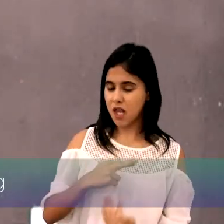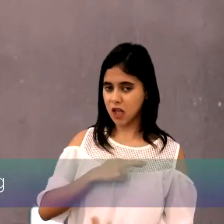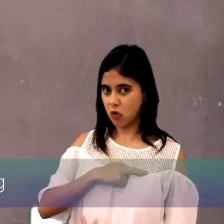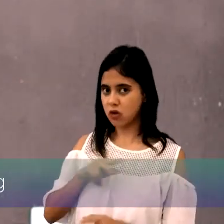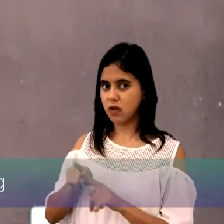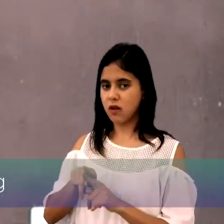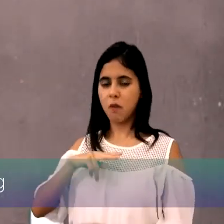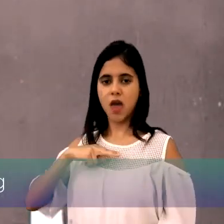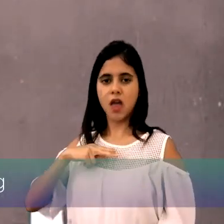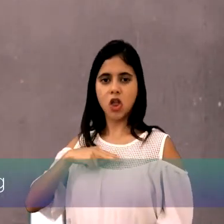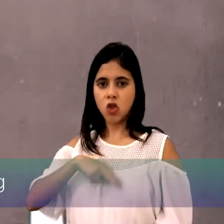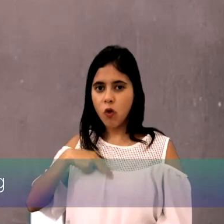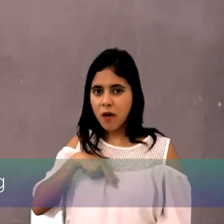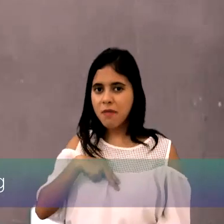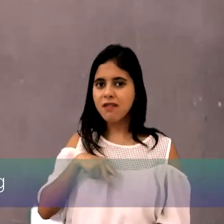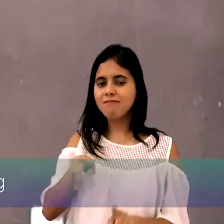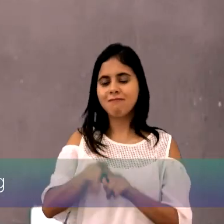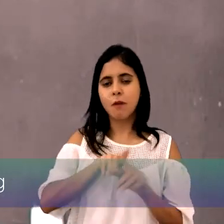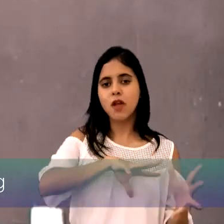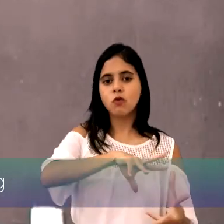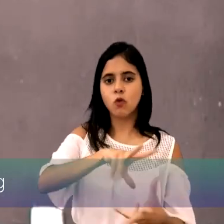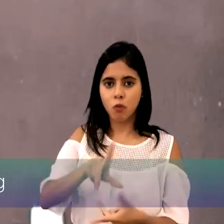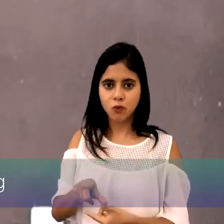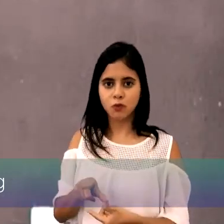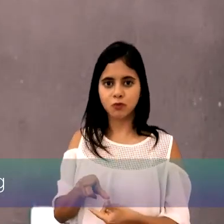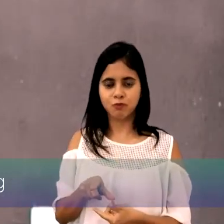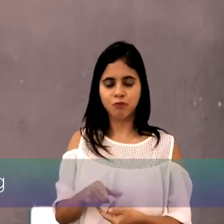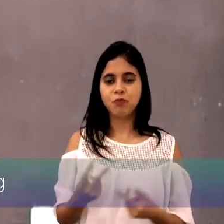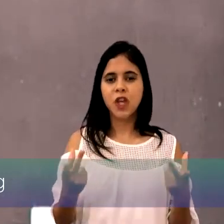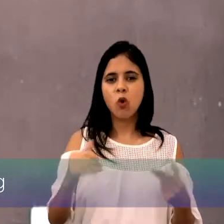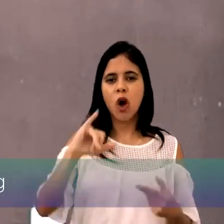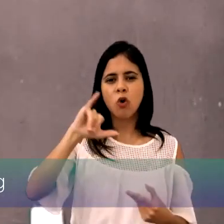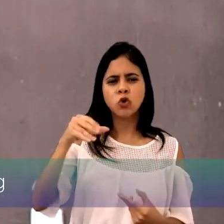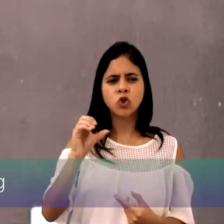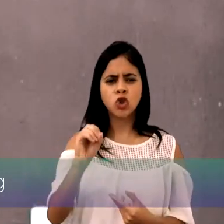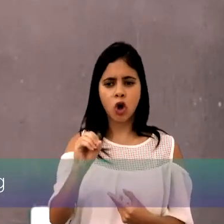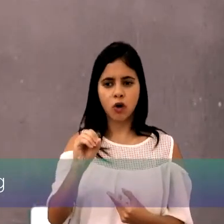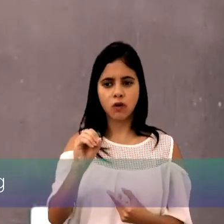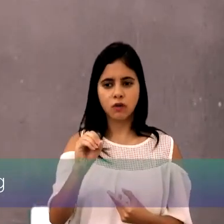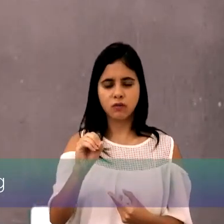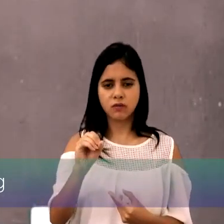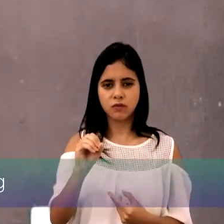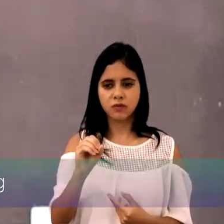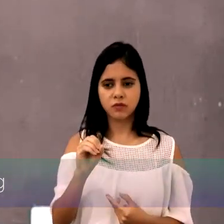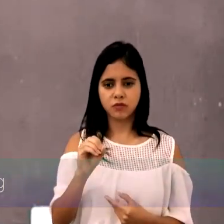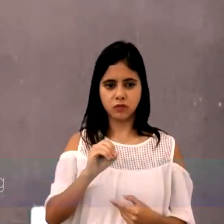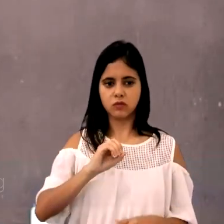não sabem. É como Jó. Jó não sabia que nos bastidores Deus tinha conversado com Satanás.